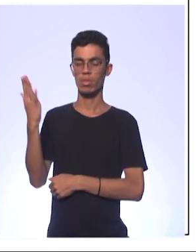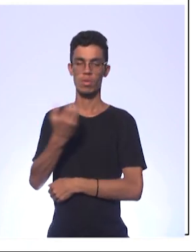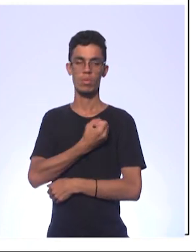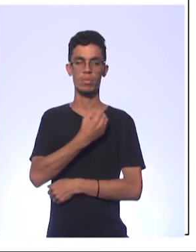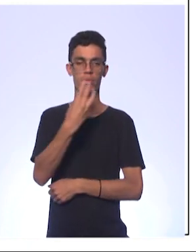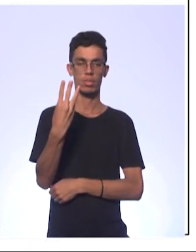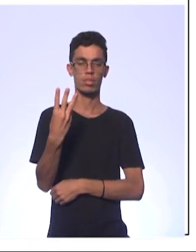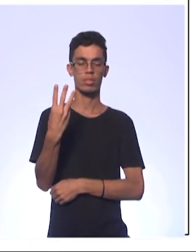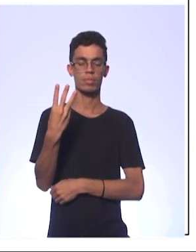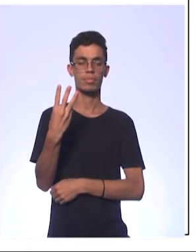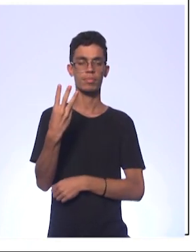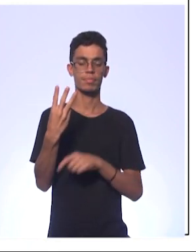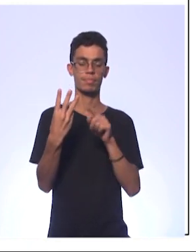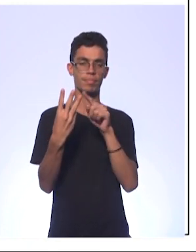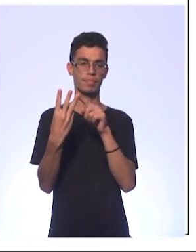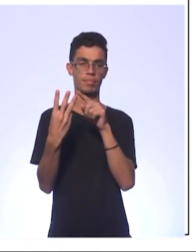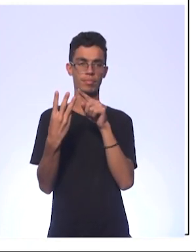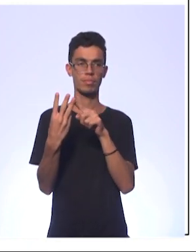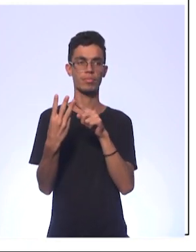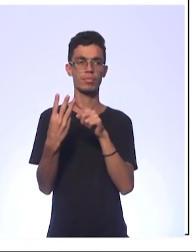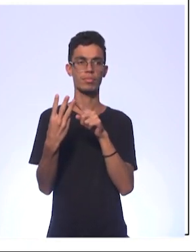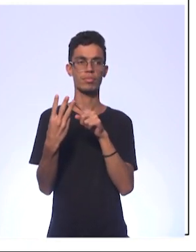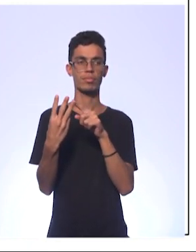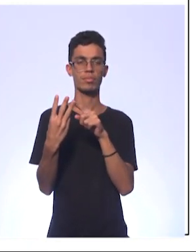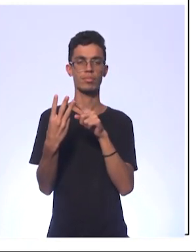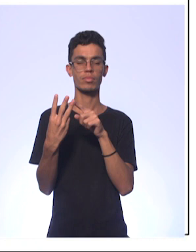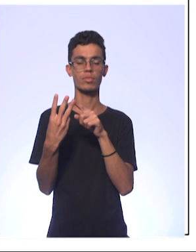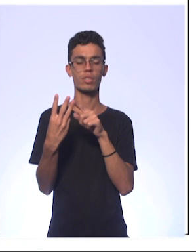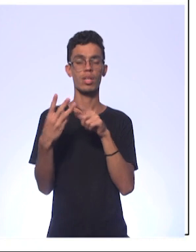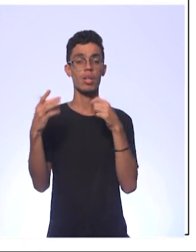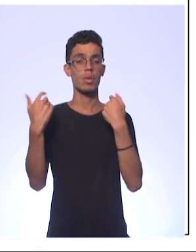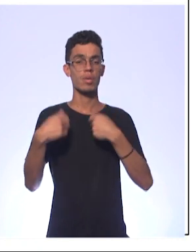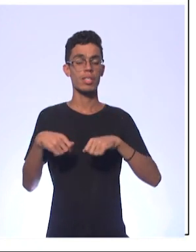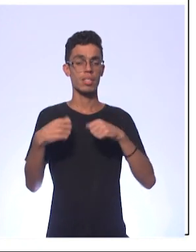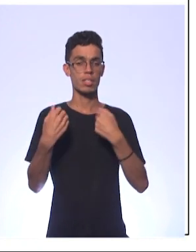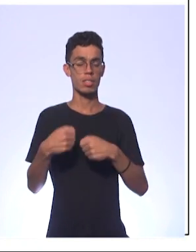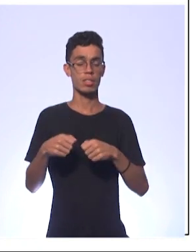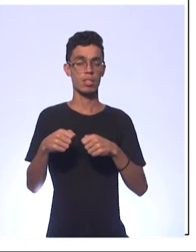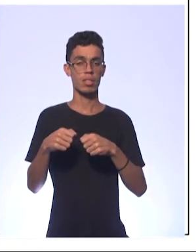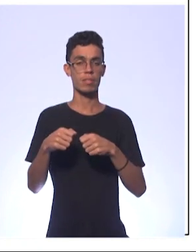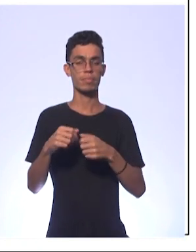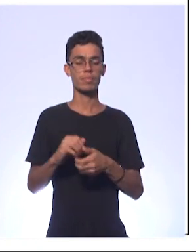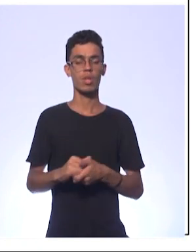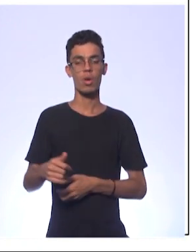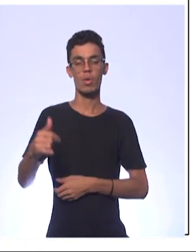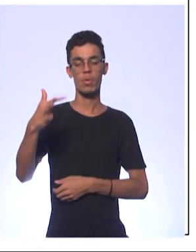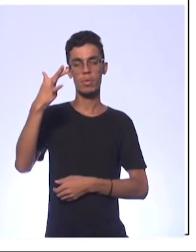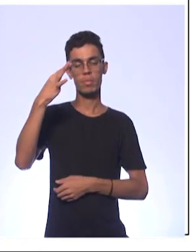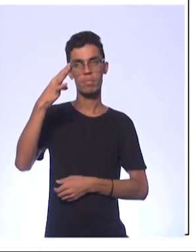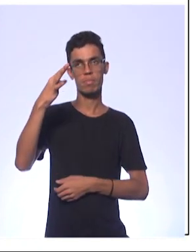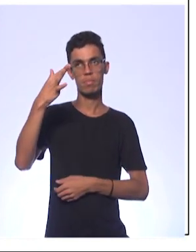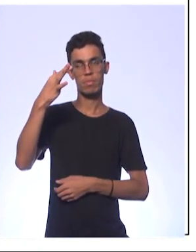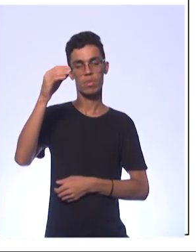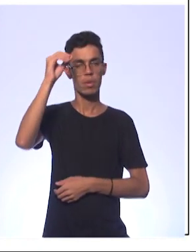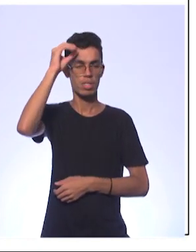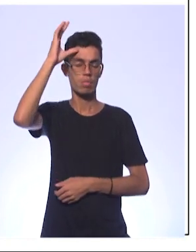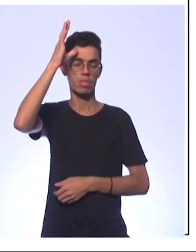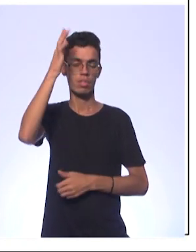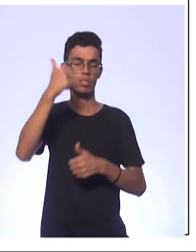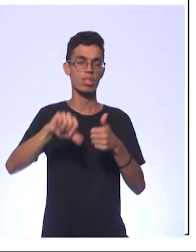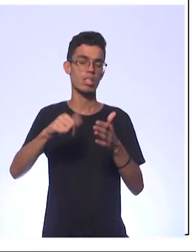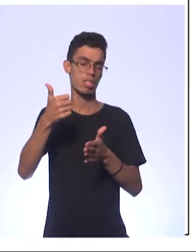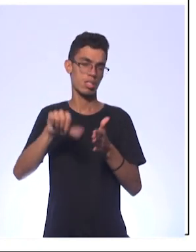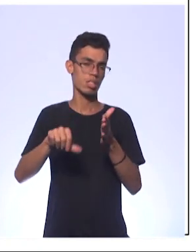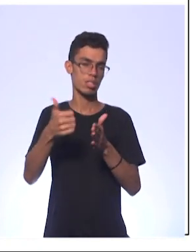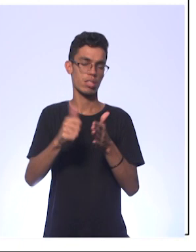terceira dimensão, que é o quê? É uma dimensão que ela exige ali uma mobilização do conhecimento de analisar, de avaliar, é